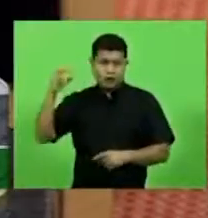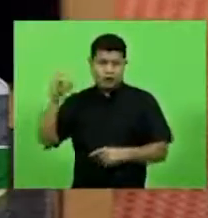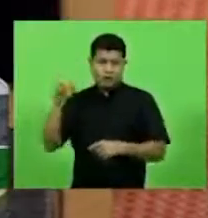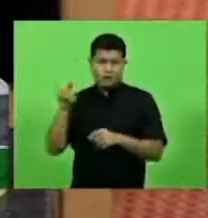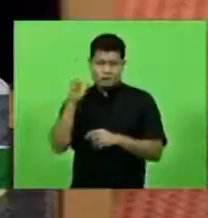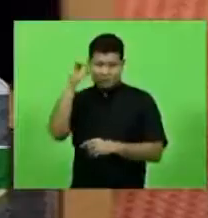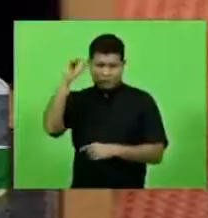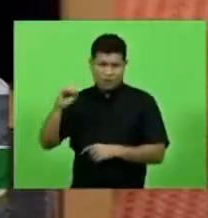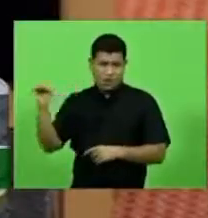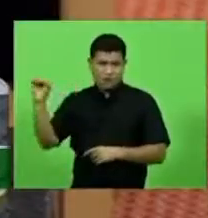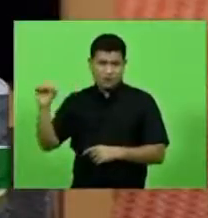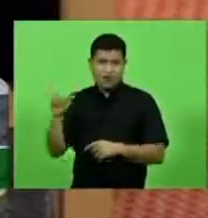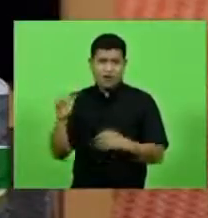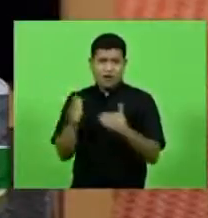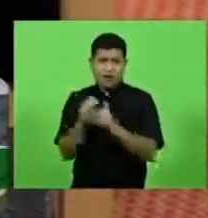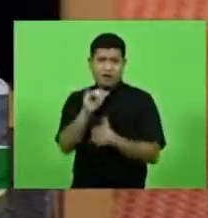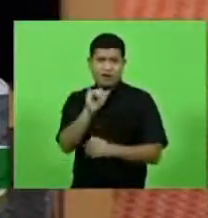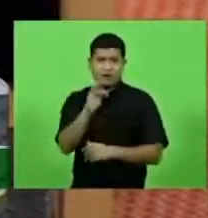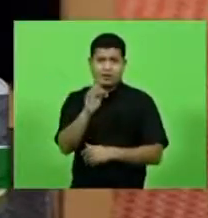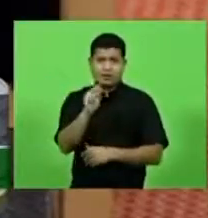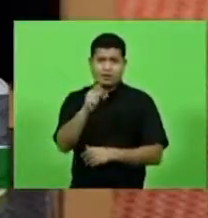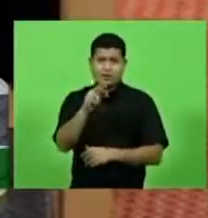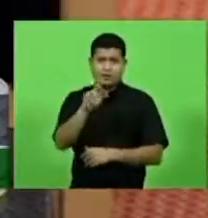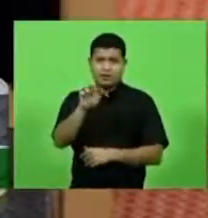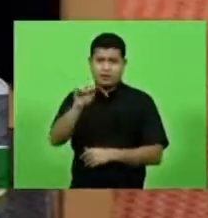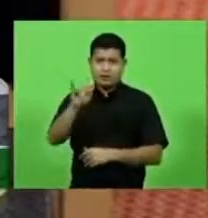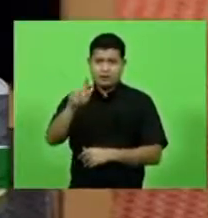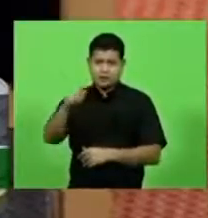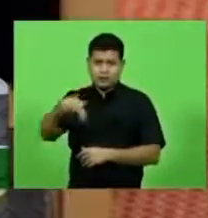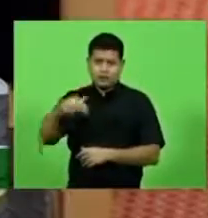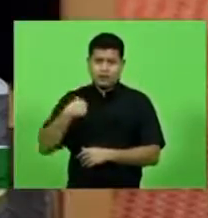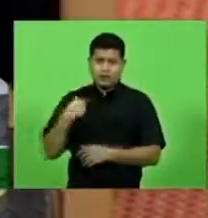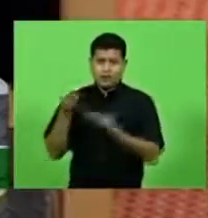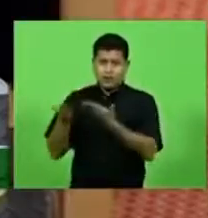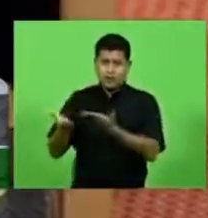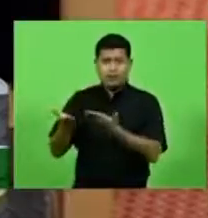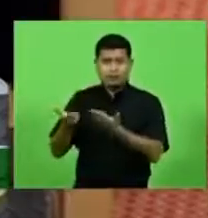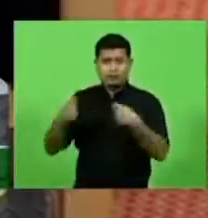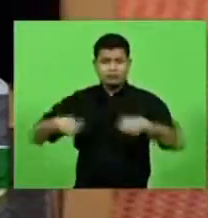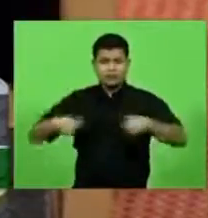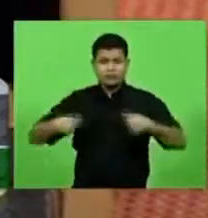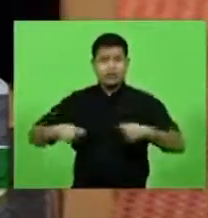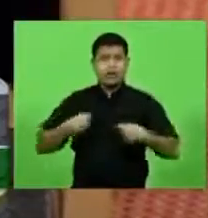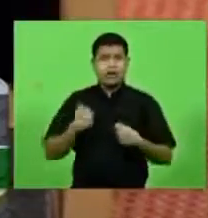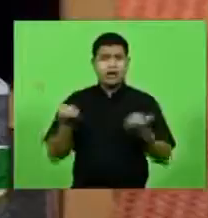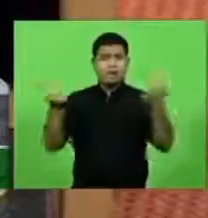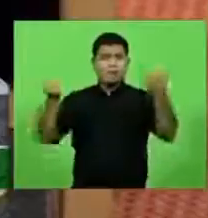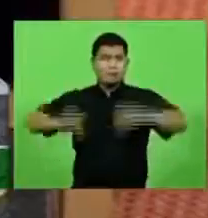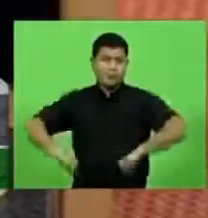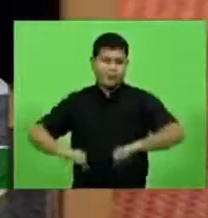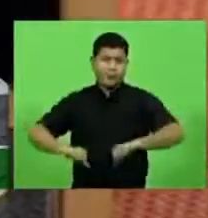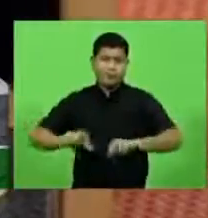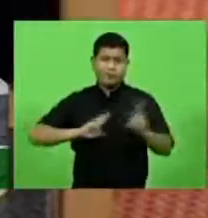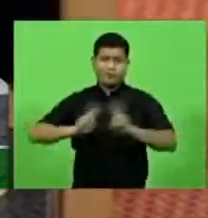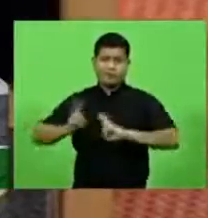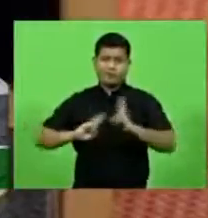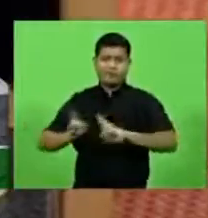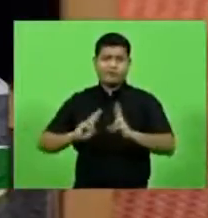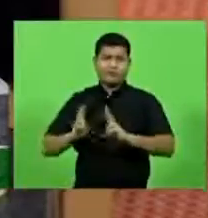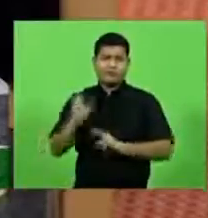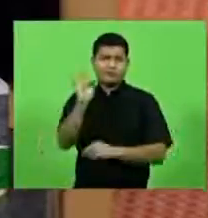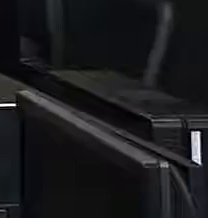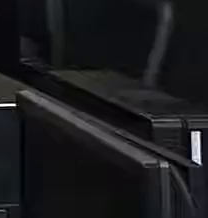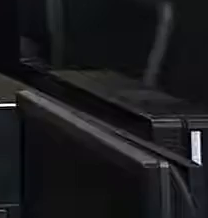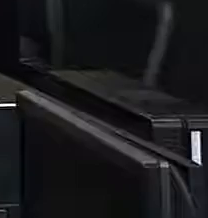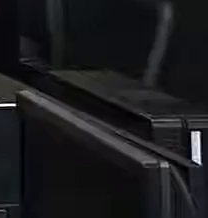cobrando só a primeira parte, que é Sargento Lima, a pior rodovia federal de Santa